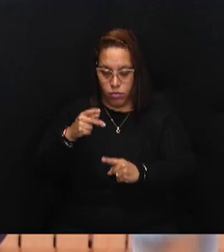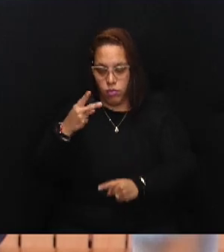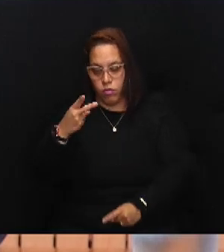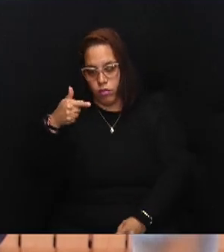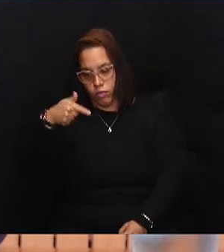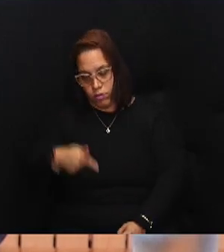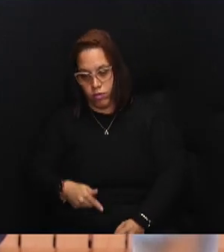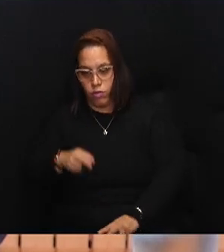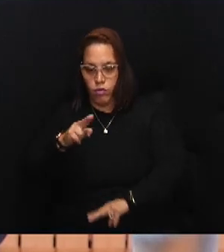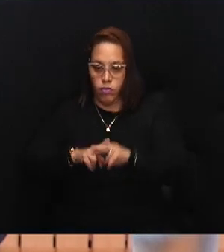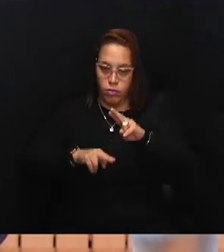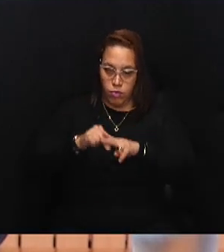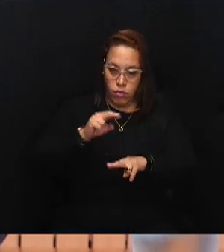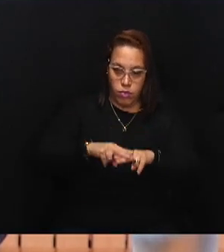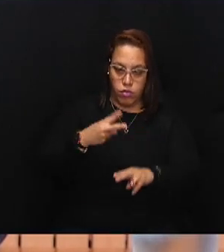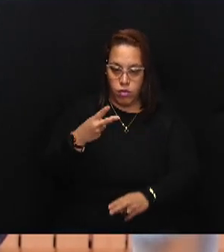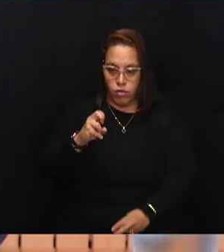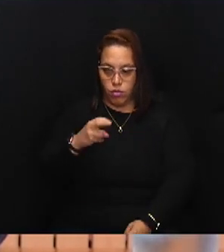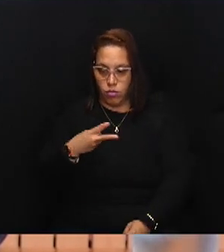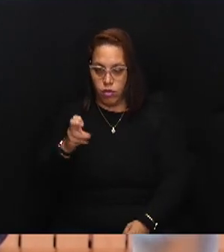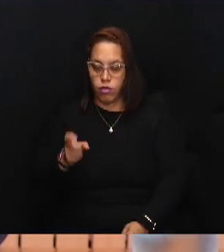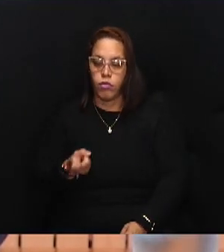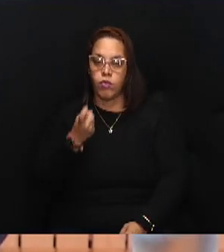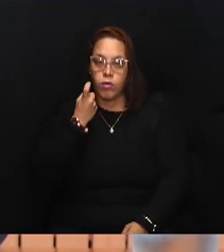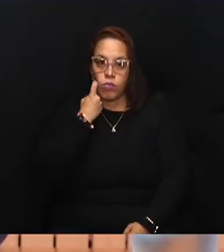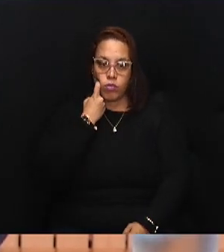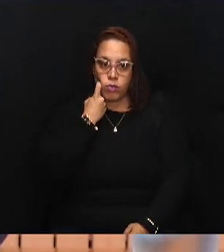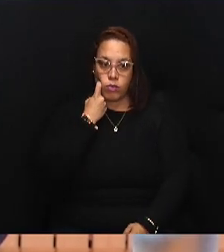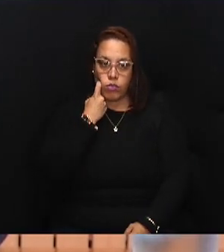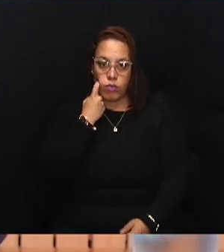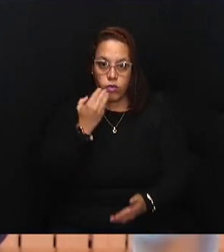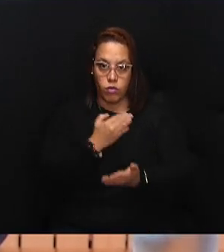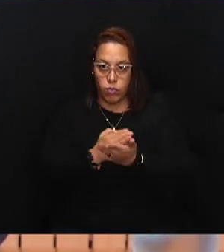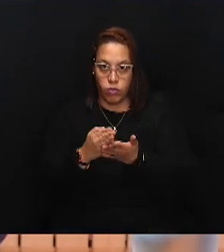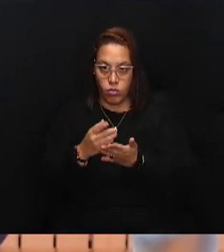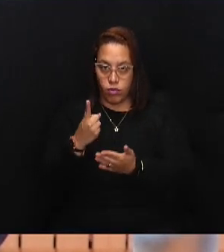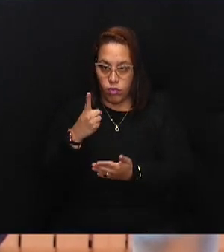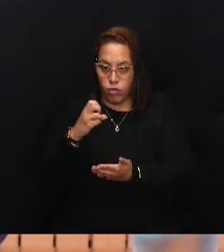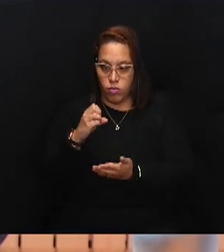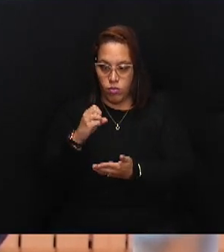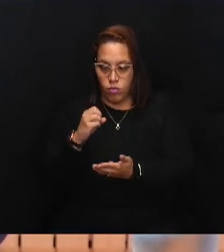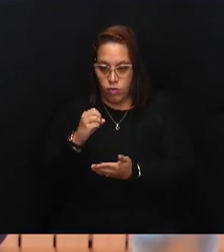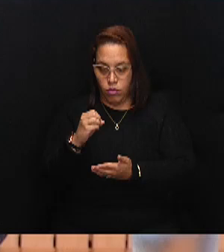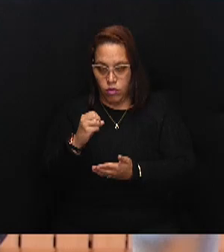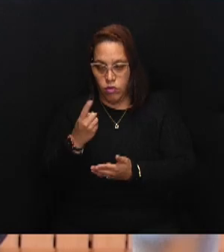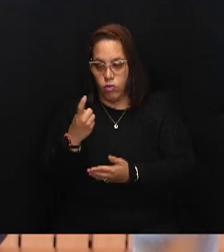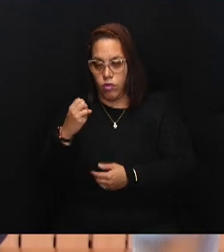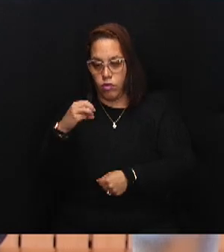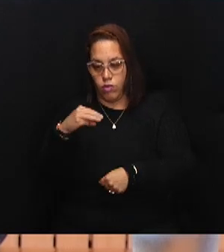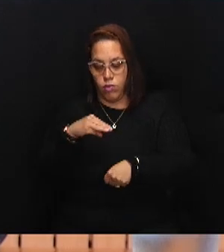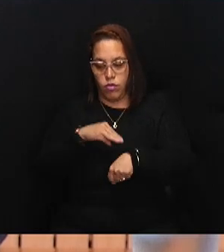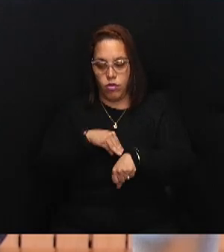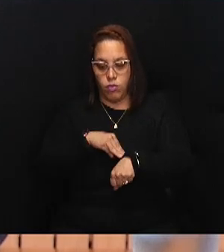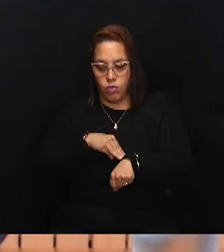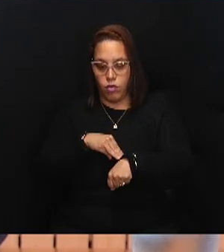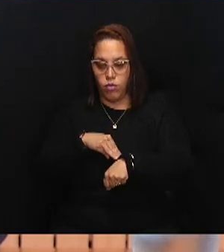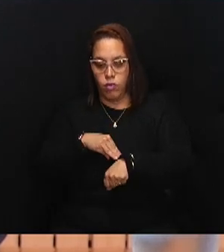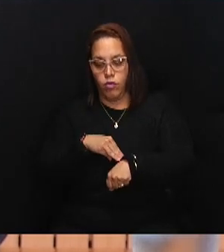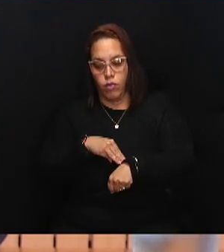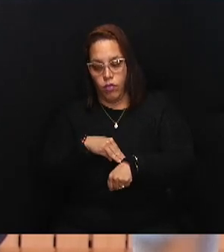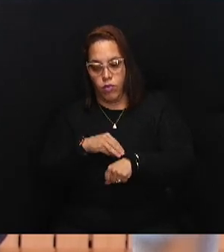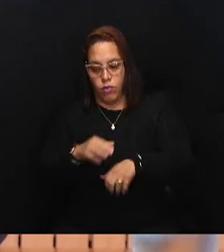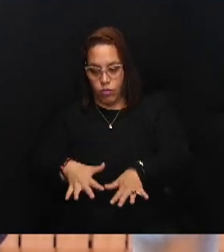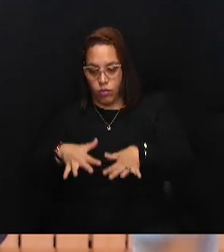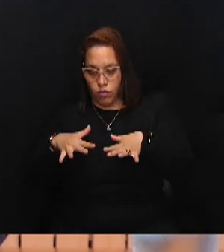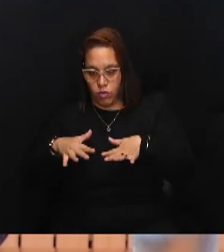de 2025, sexta-feira, começando às 10h15 no plenário José Maria Matosinho, da